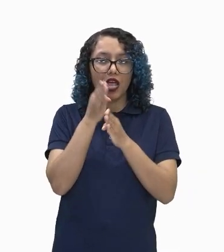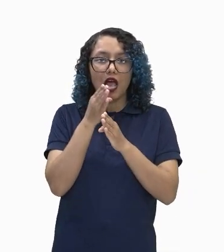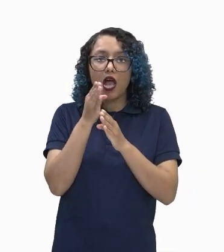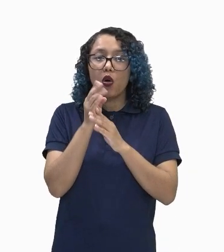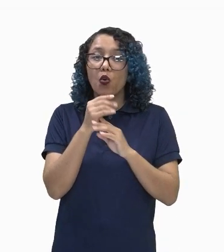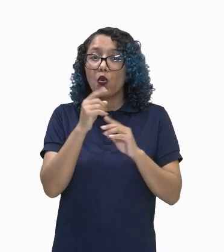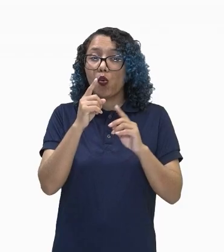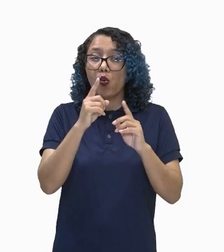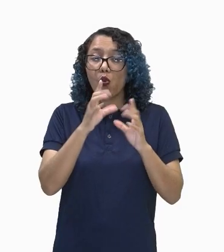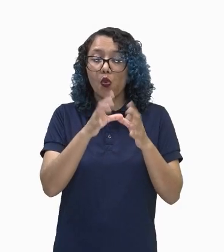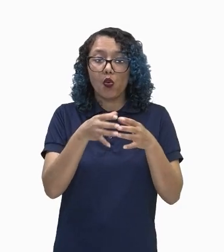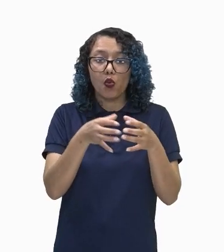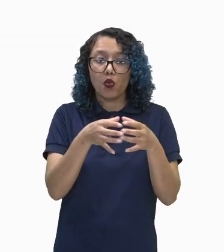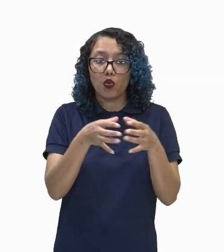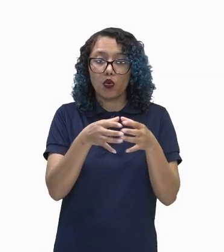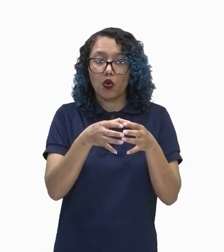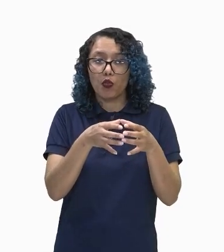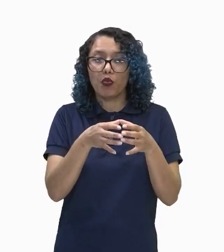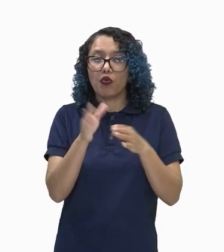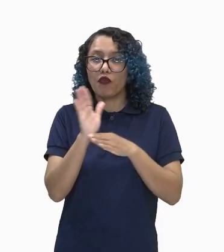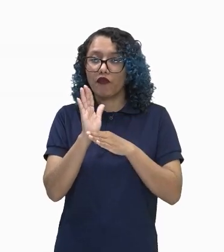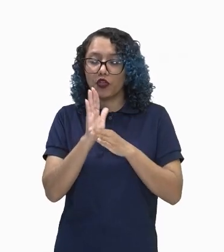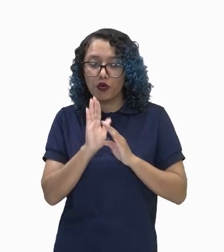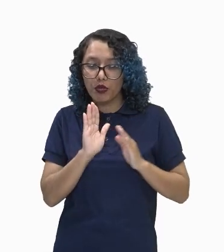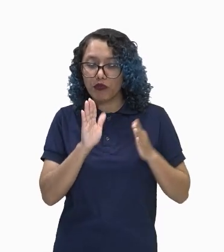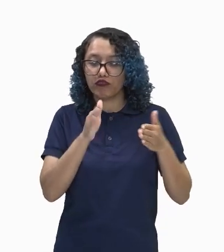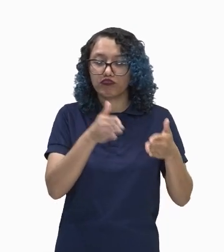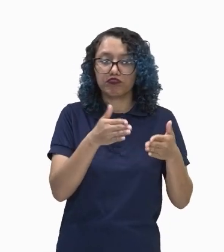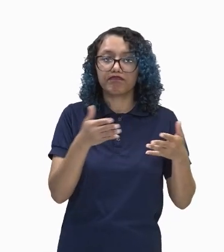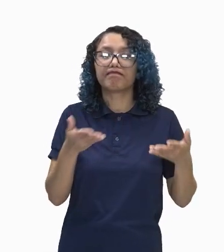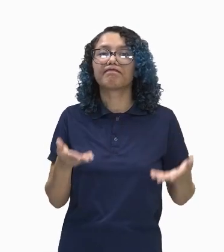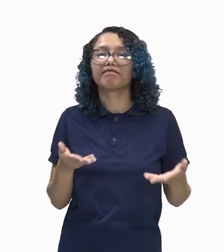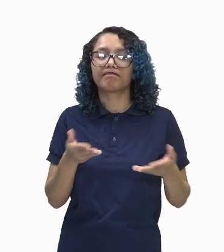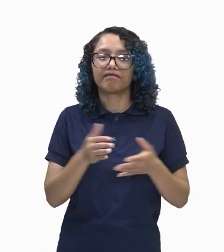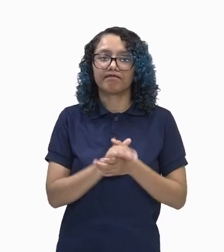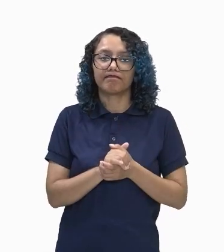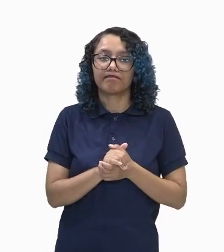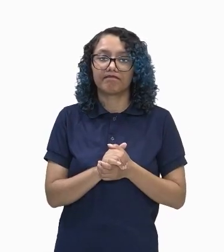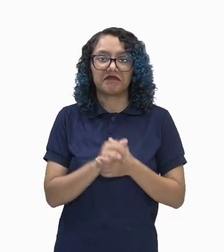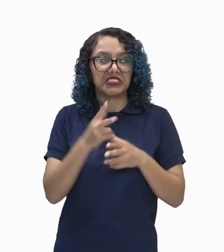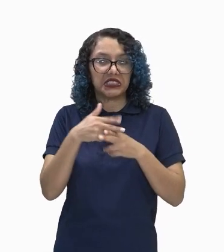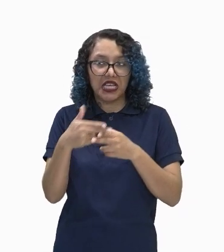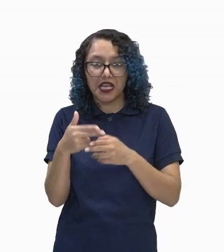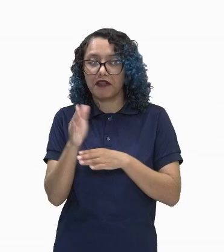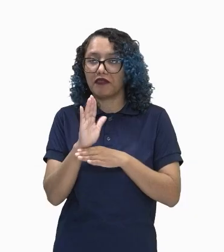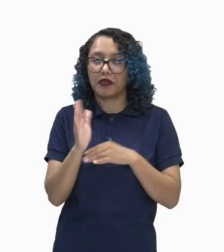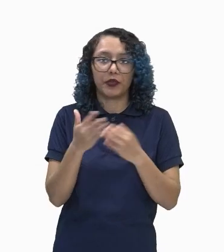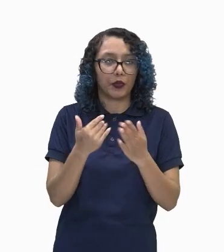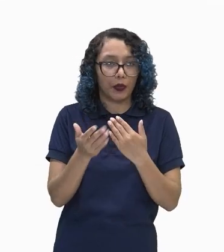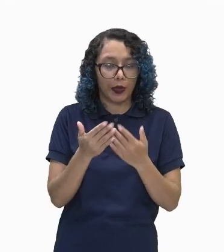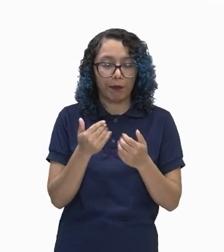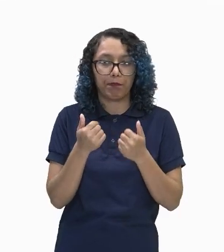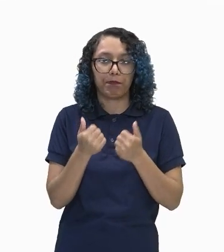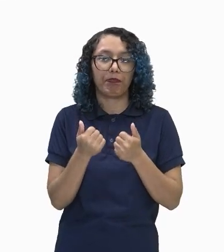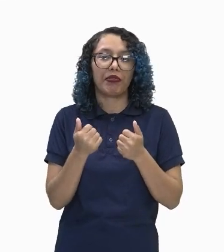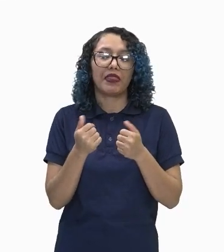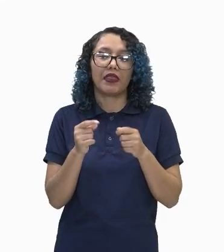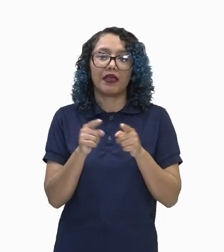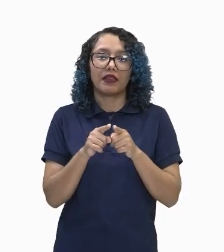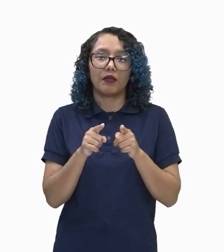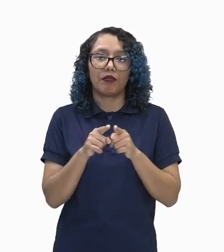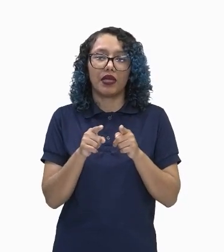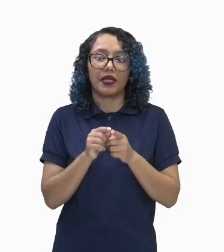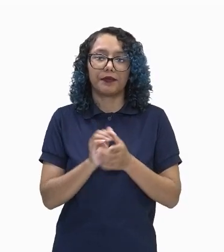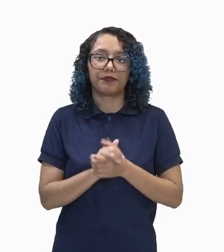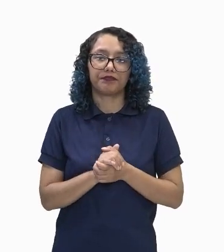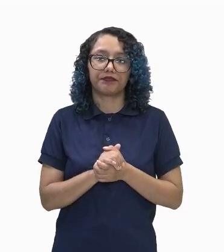filme vai se dirigir. Filme, novela, série, vídeo, correto? E, por fim, de um modo geral, depois